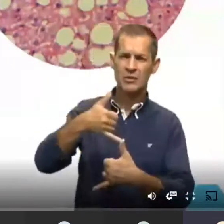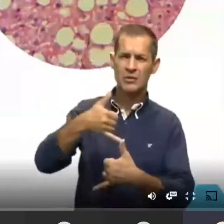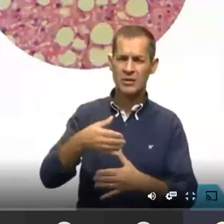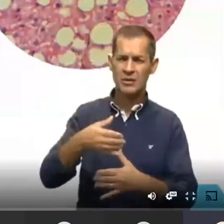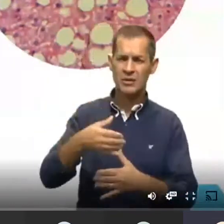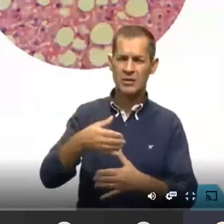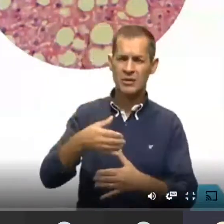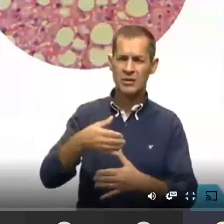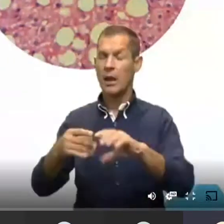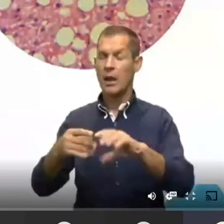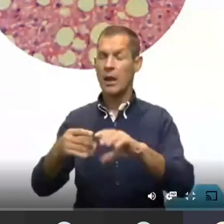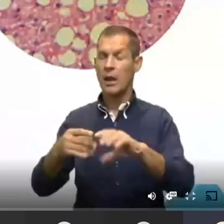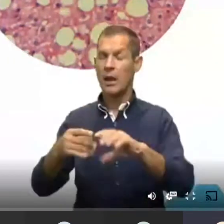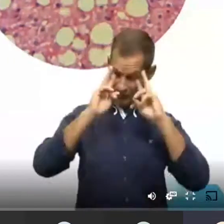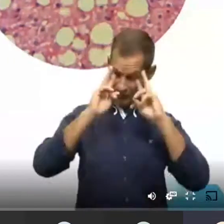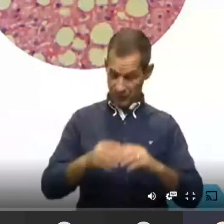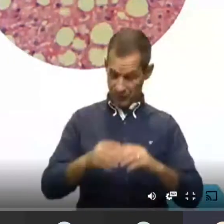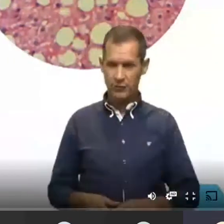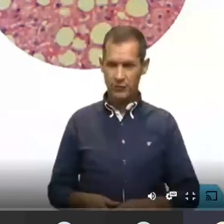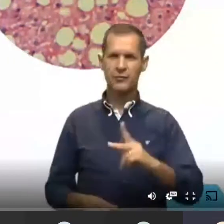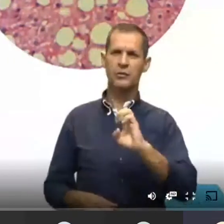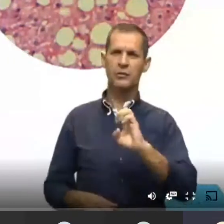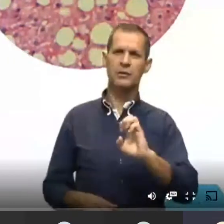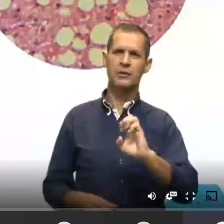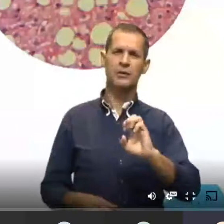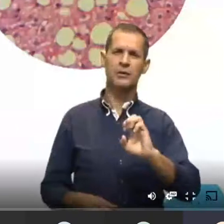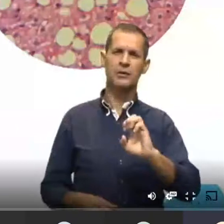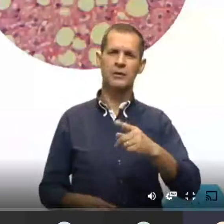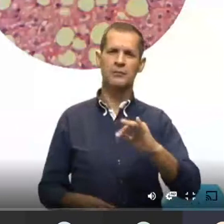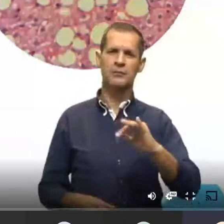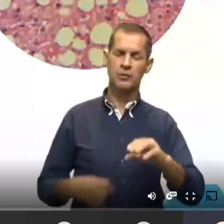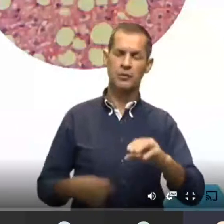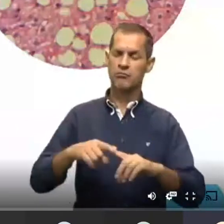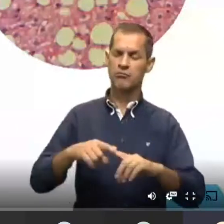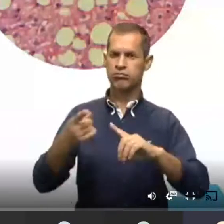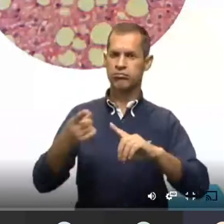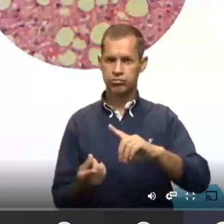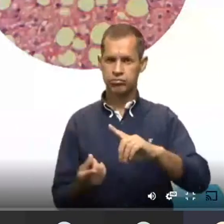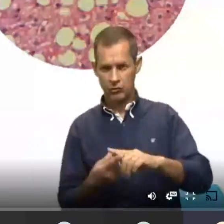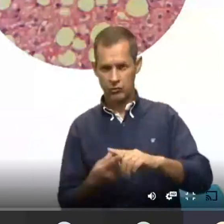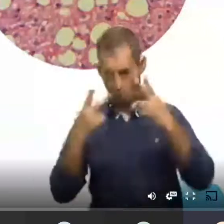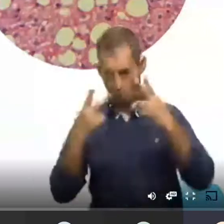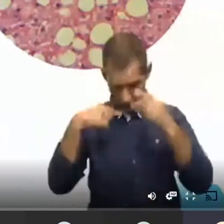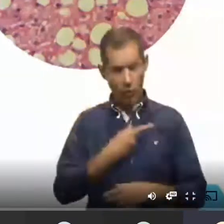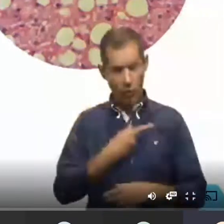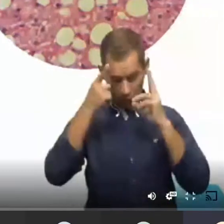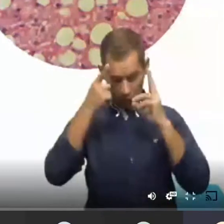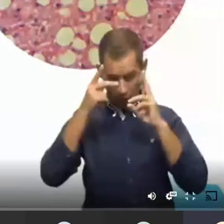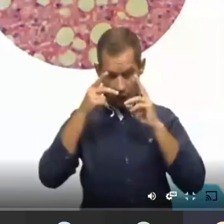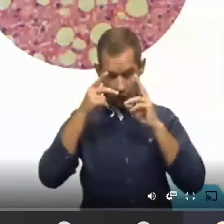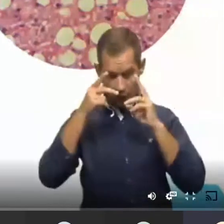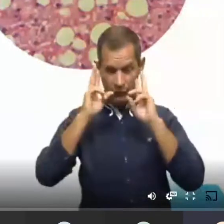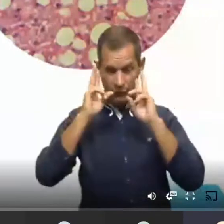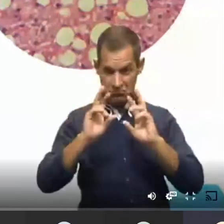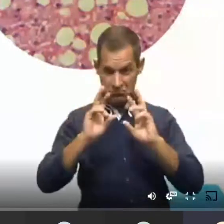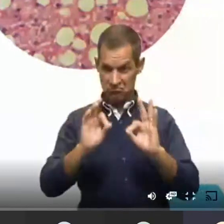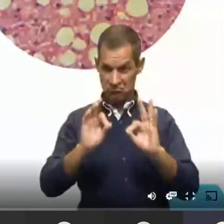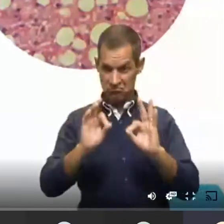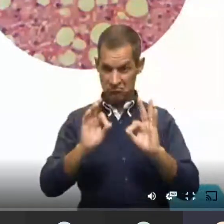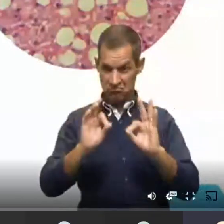lipídios intracelulares. Veja que os hepatócitos, todos esses que eu estou circulando, são bem normais. A gente consegue ver bem